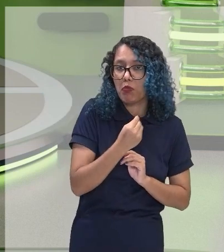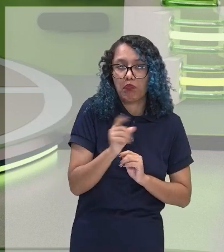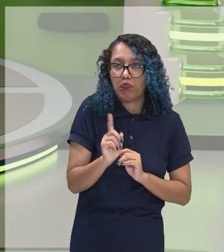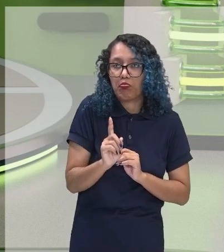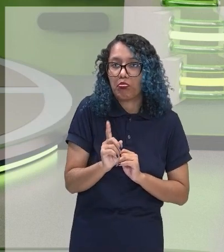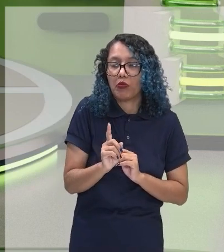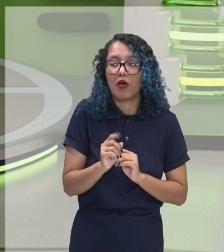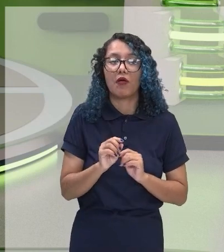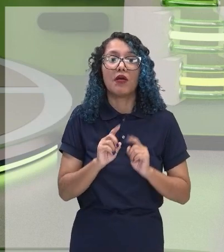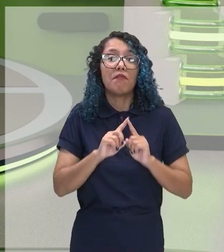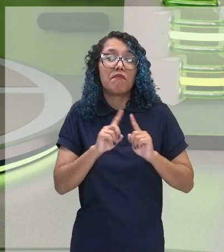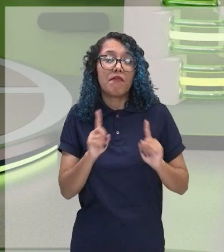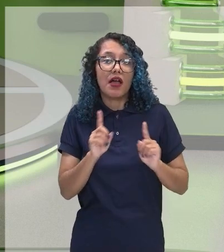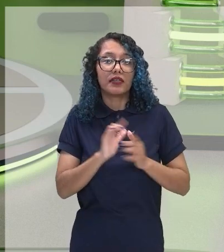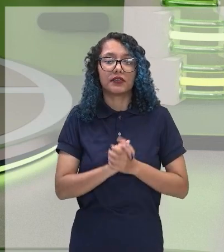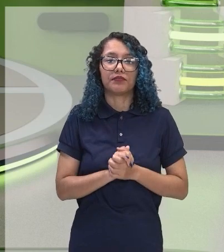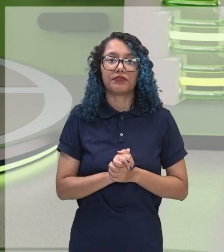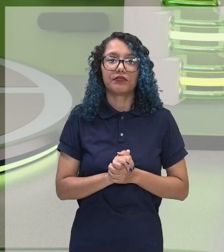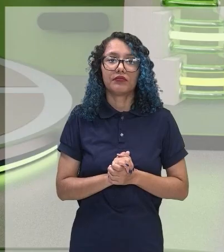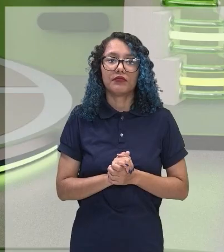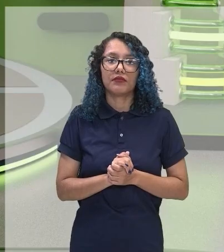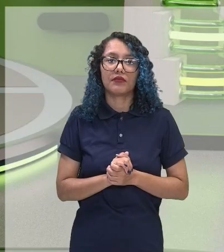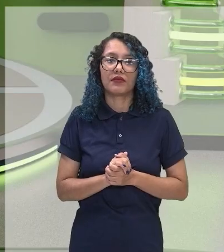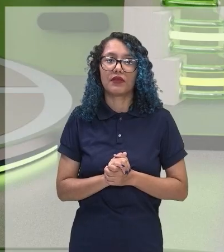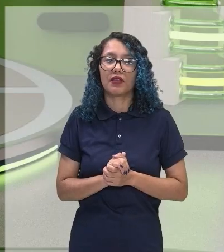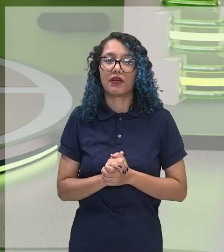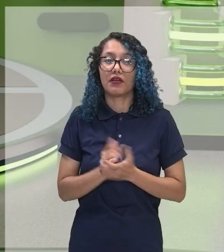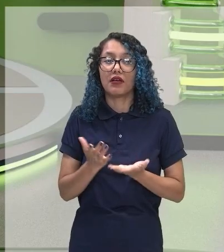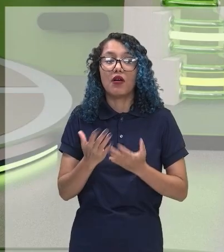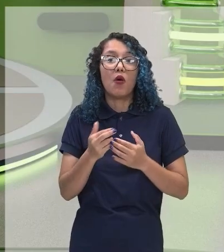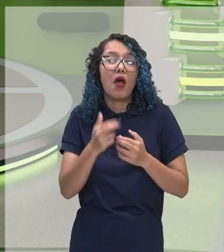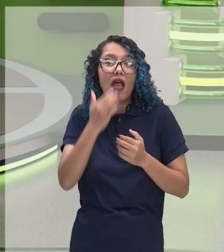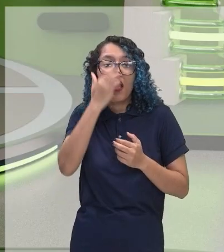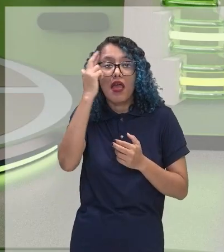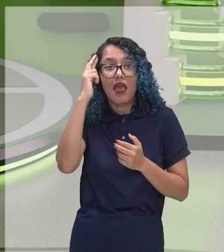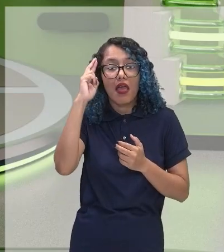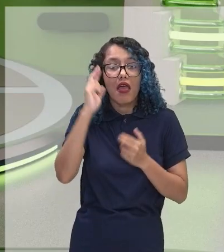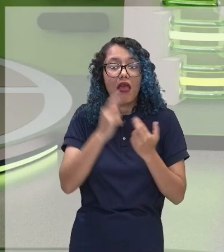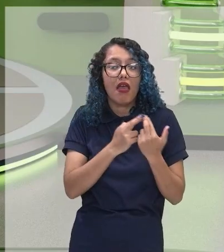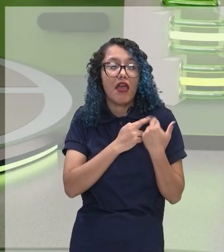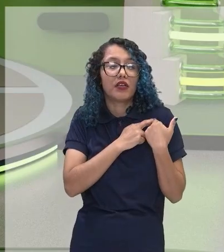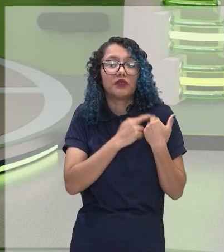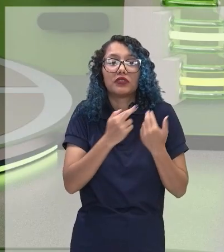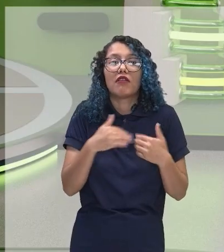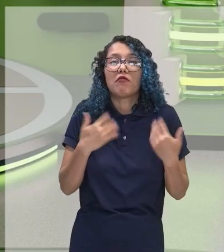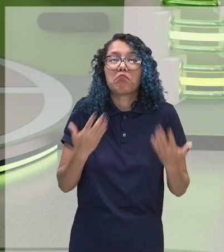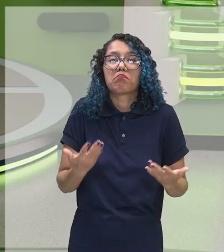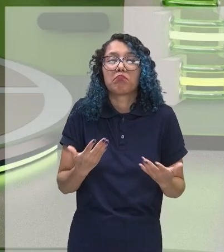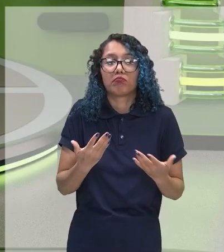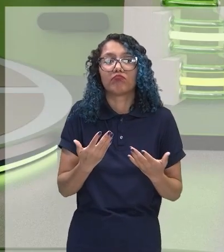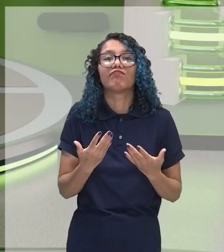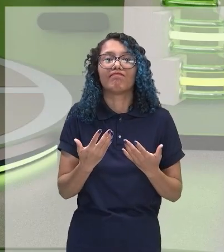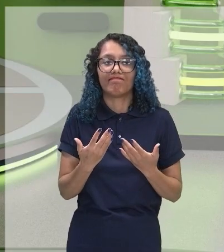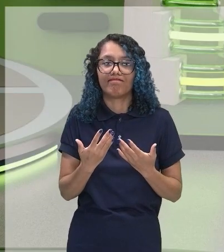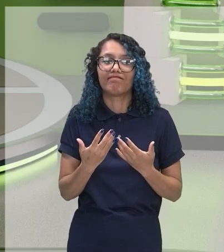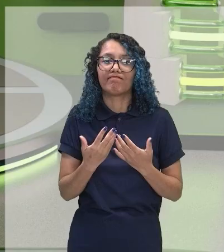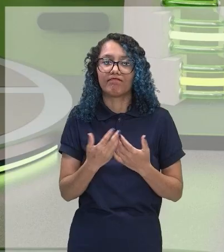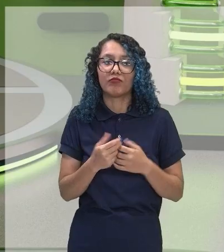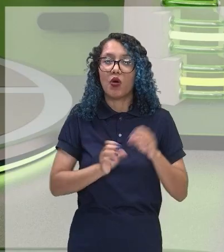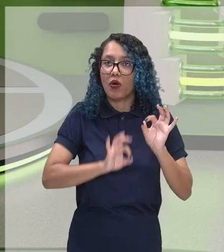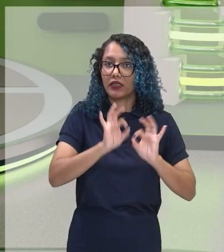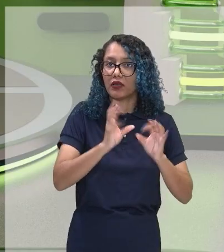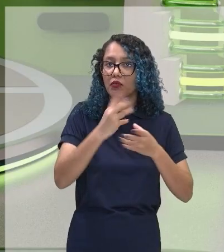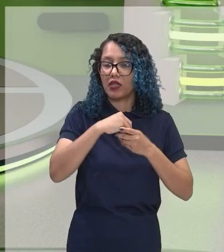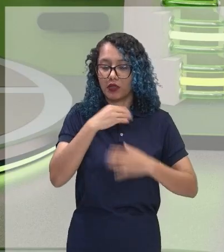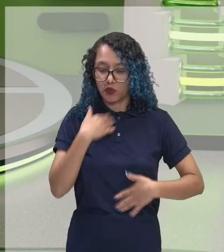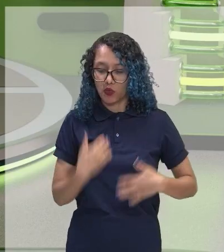é que comanda isso, né? Existe todo ali um esquema que acontece dentro do nosso organismo e a gente vai entender melhor